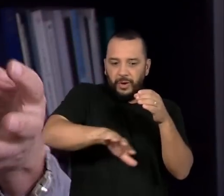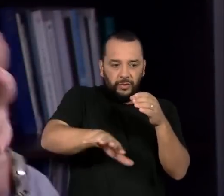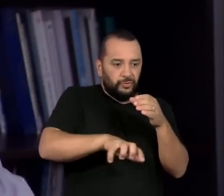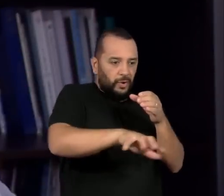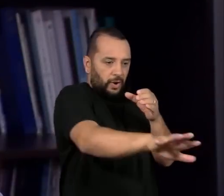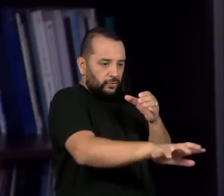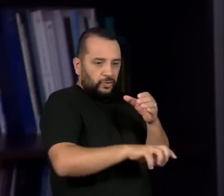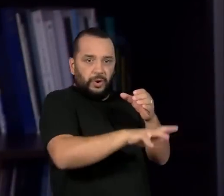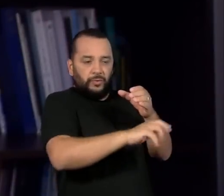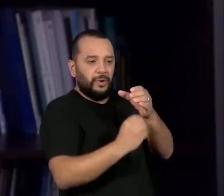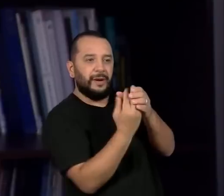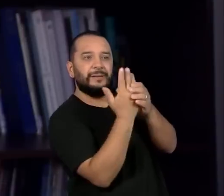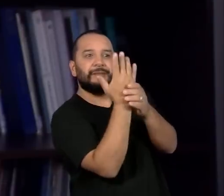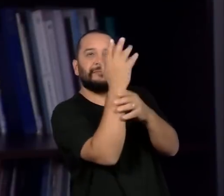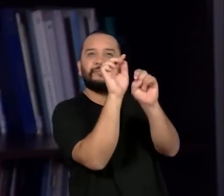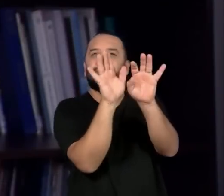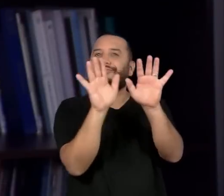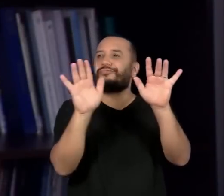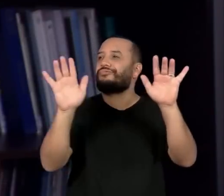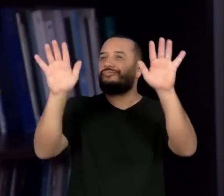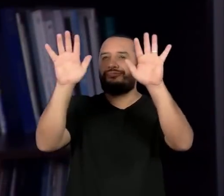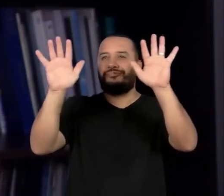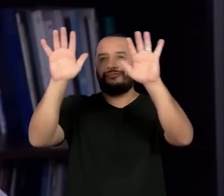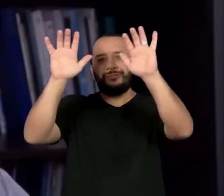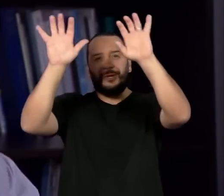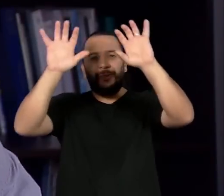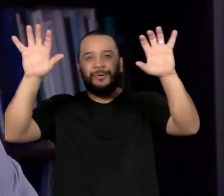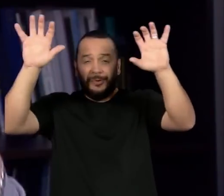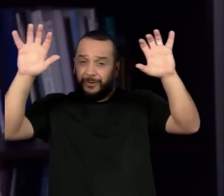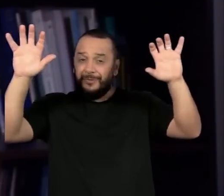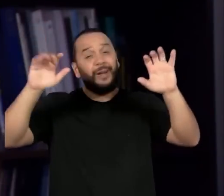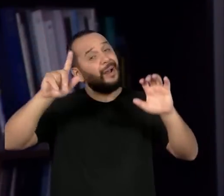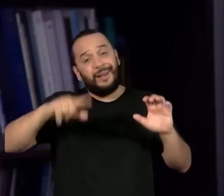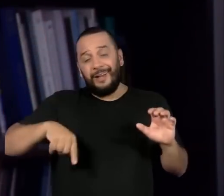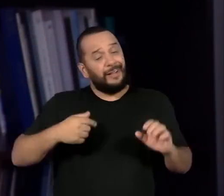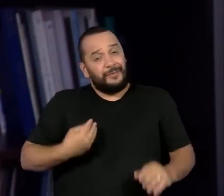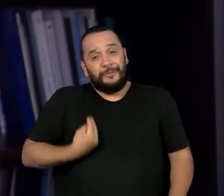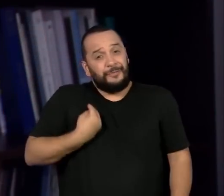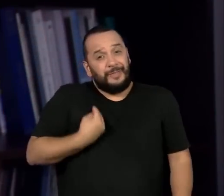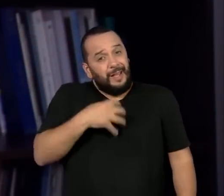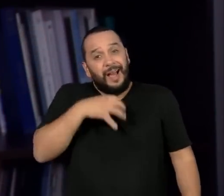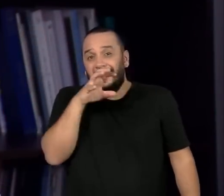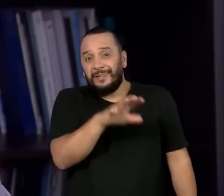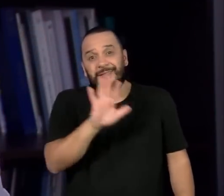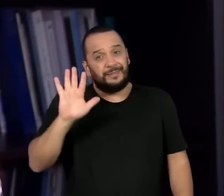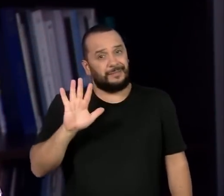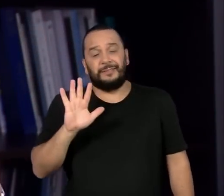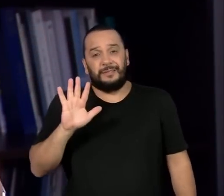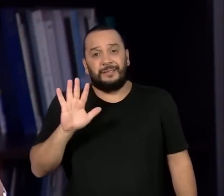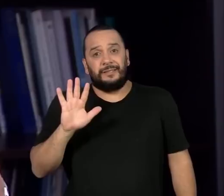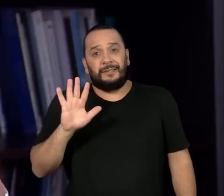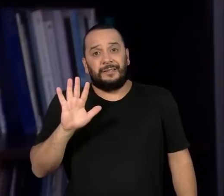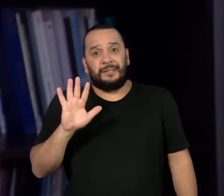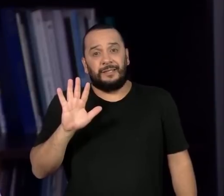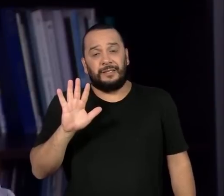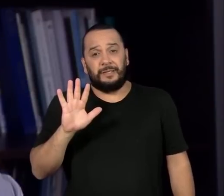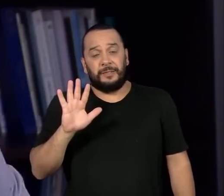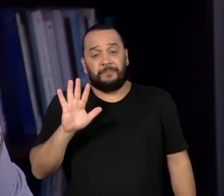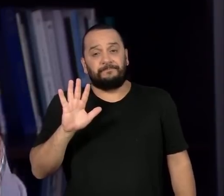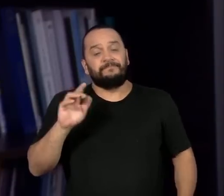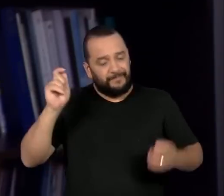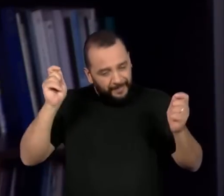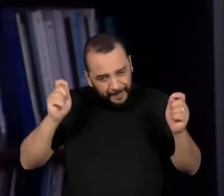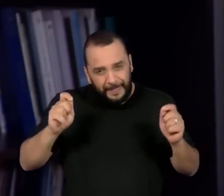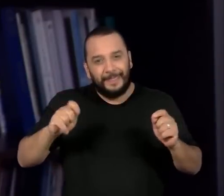dessa água e uma água também sobe até as folhas. Essa é uma evolução biológica que faz com que a